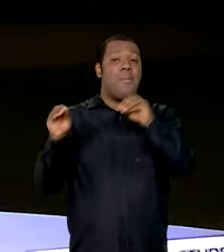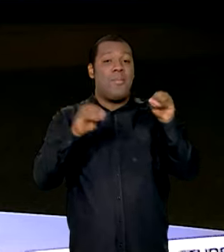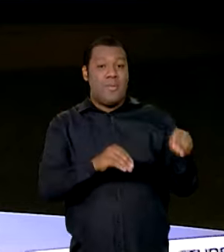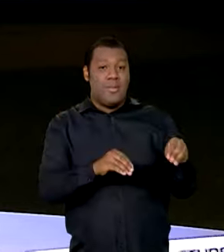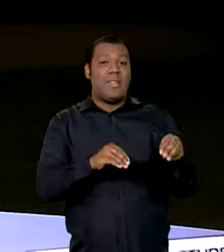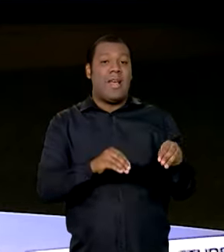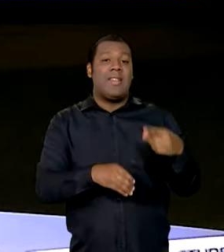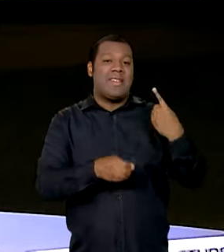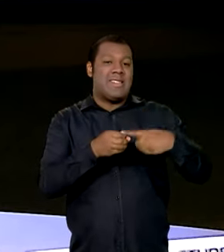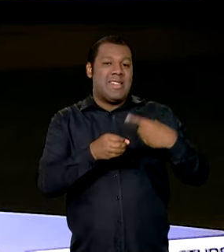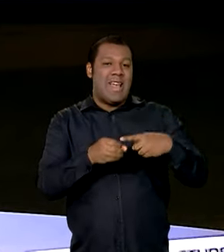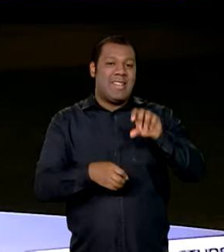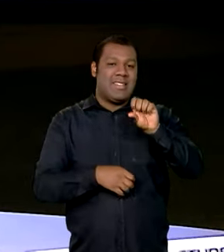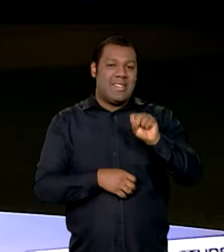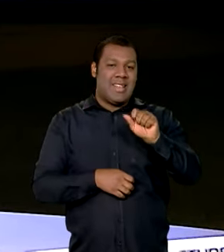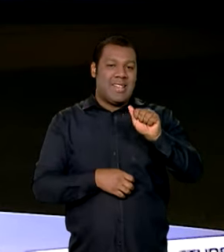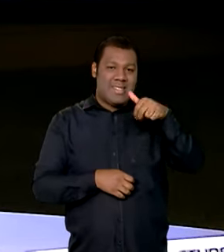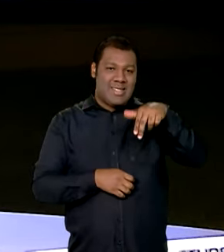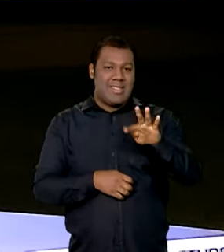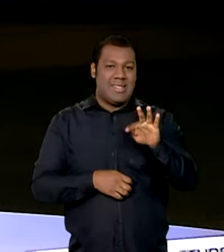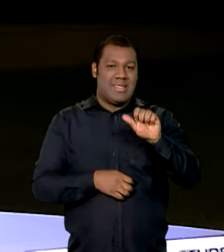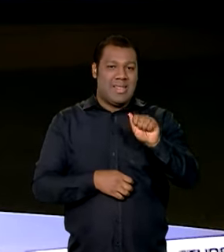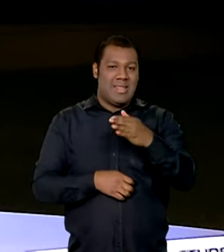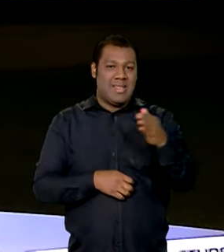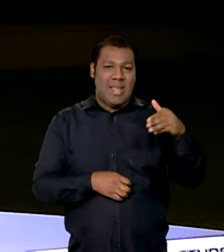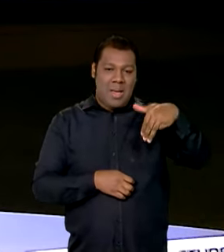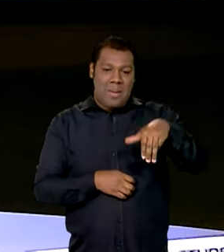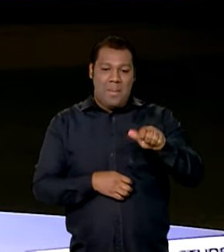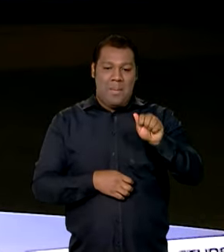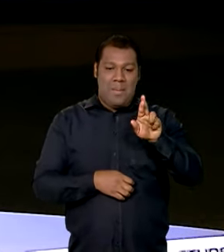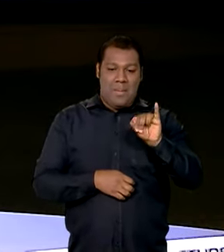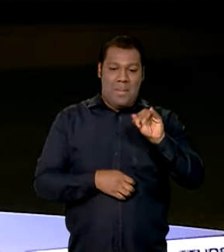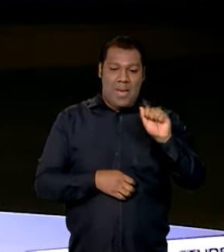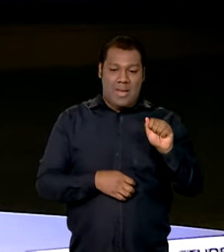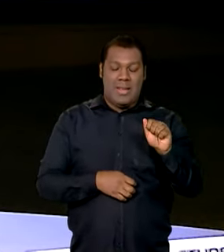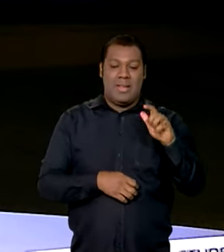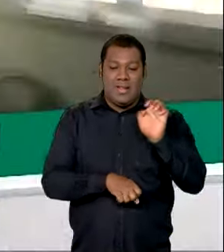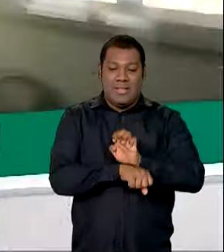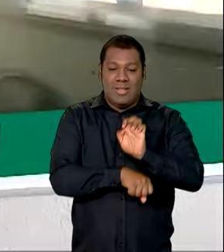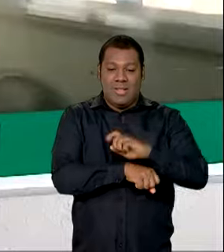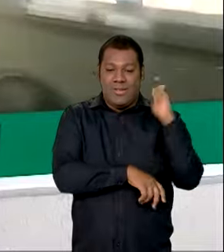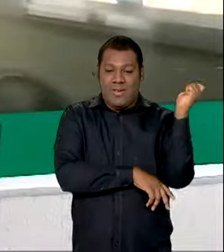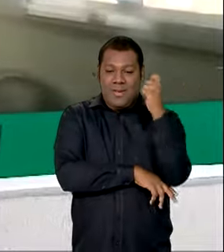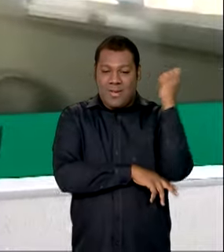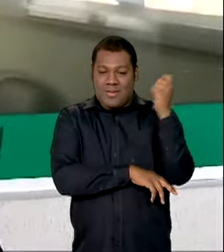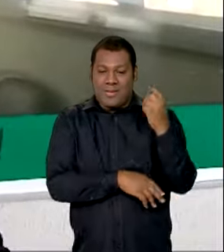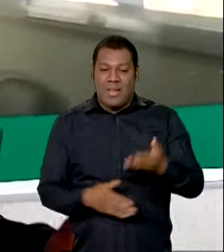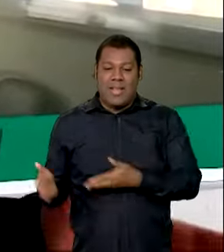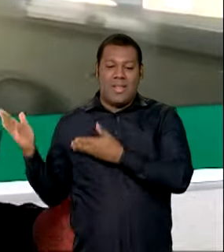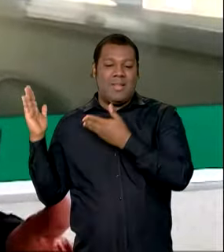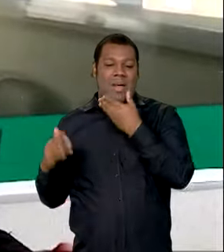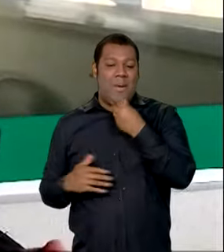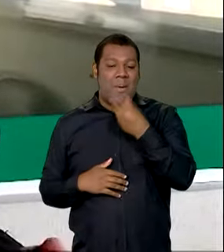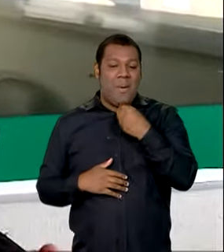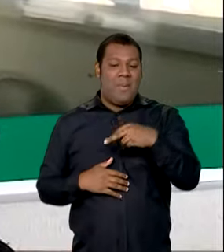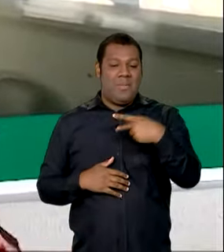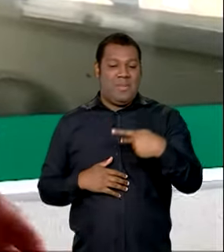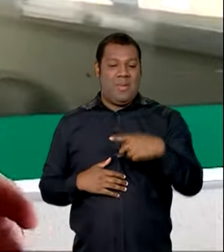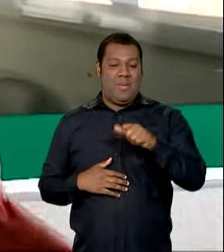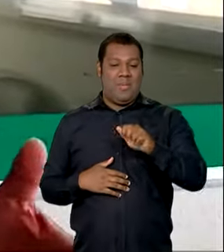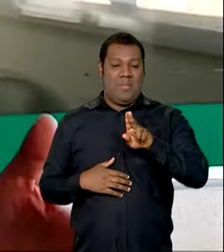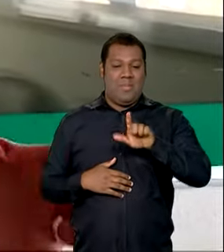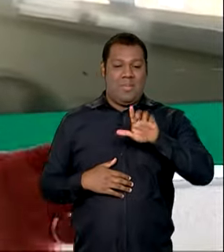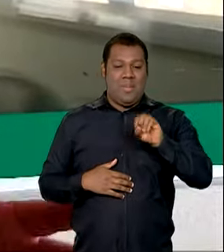no Rio Grande do Sul o Paulo bizonho mandou pergunta pra gente vamos ouvir Bom dia Ministro